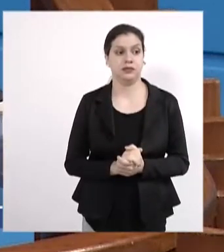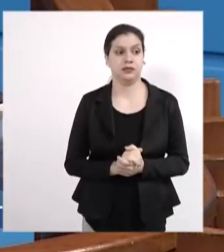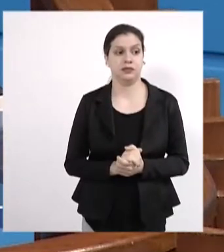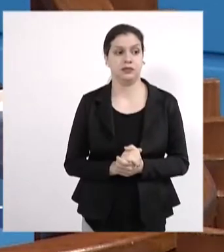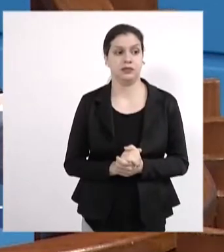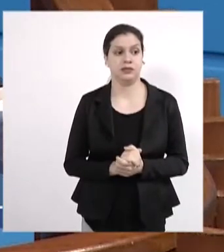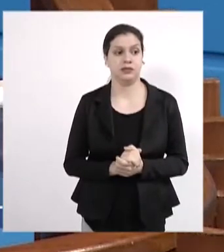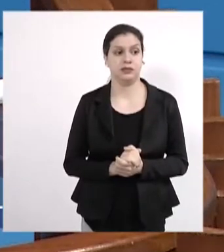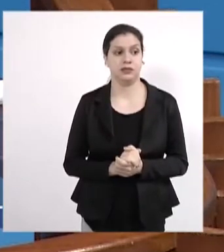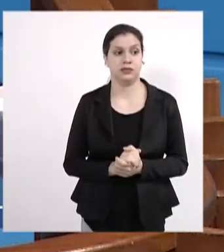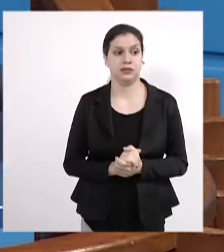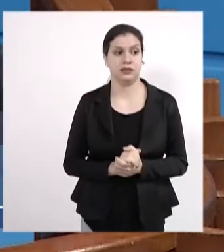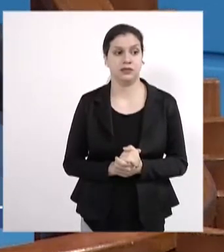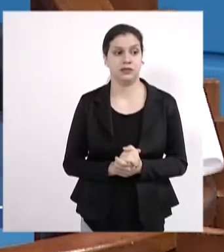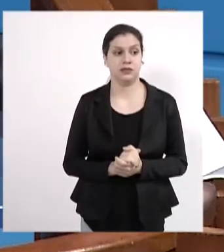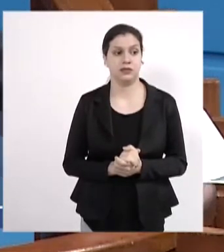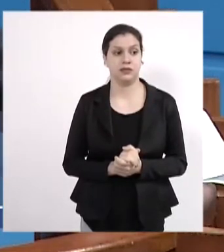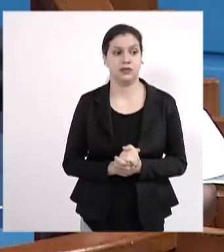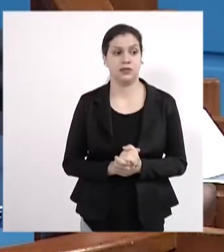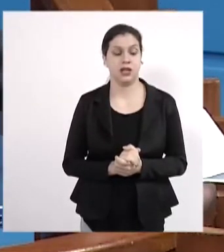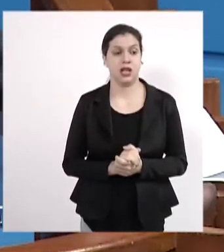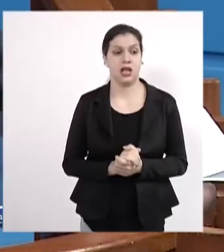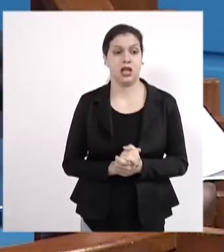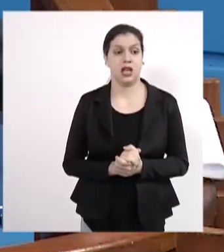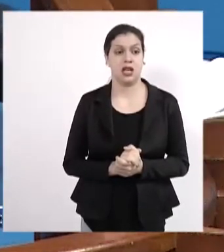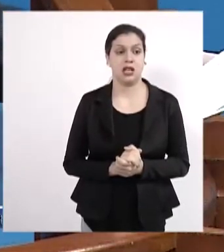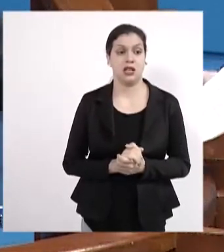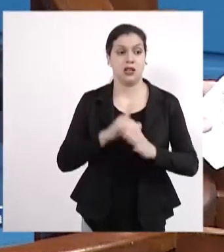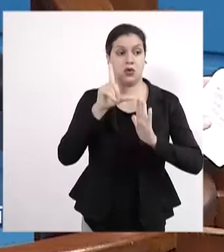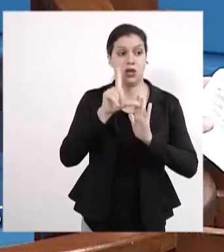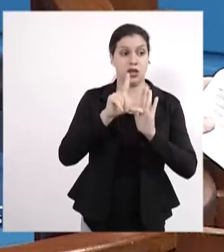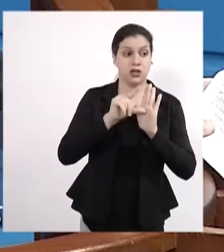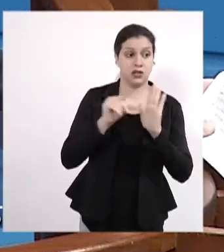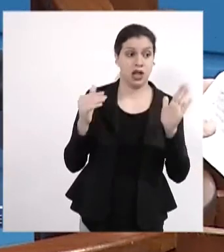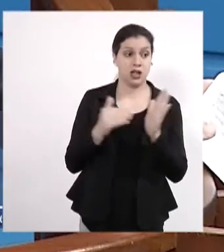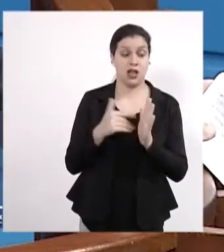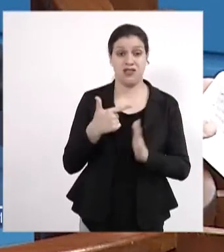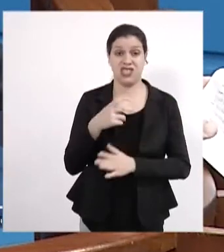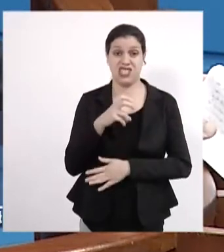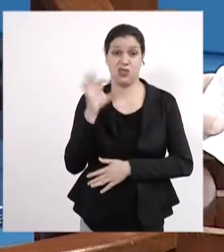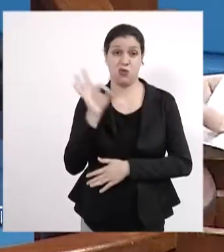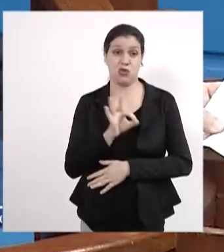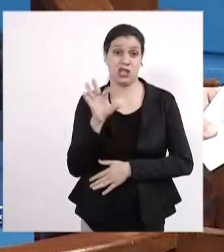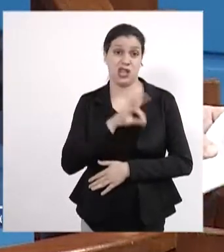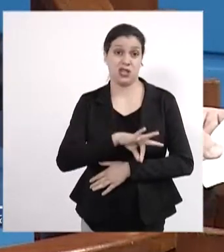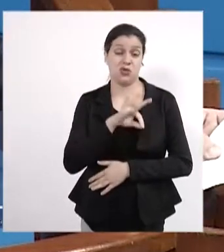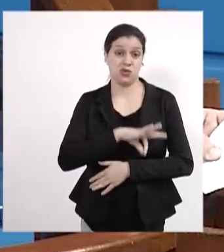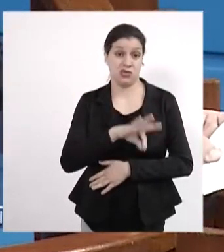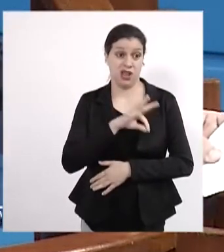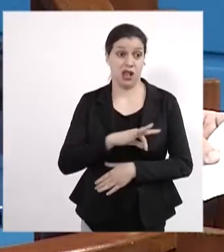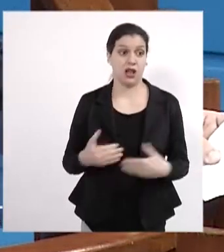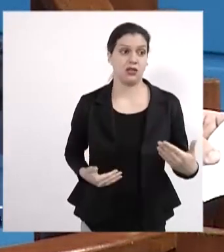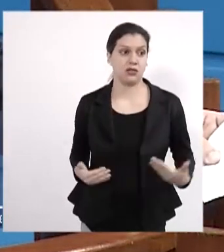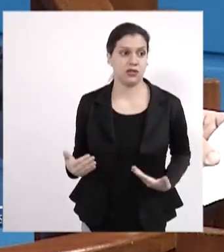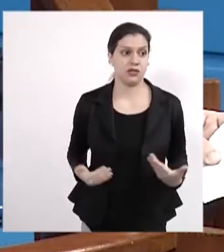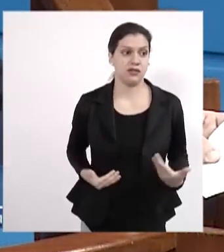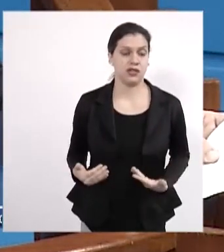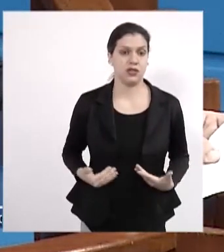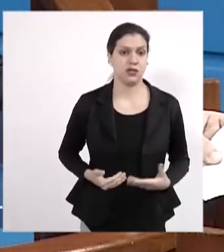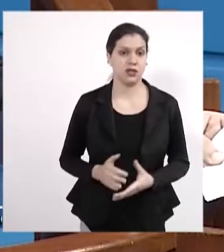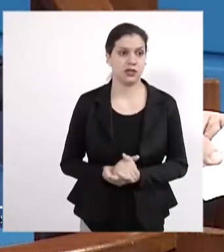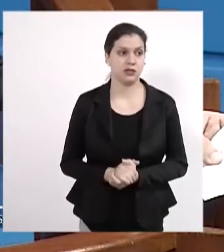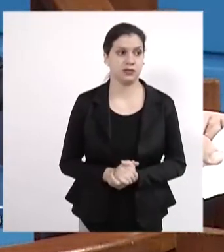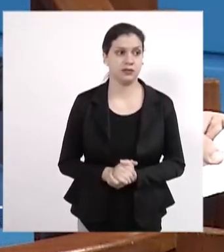dos servidores em até 25%. Olha só, senhores deputados, o governo